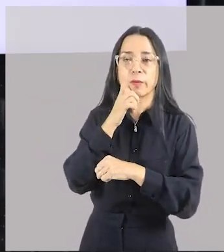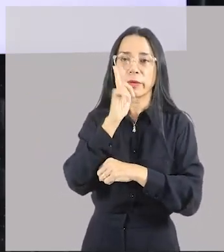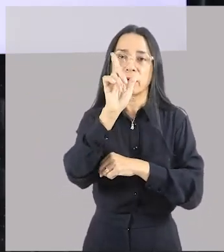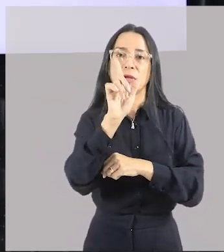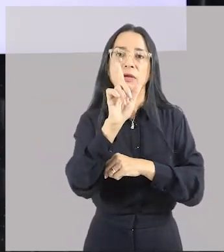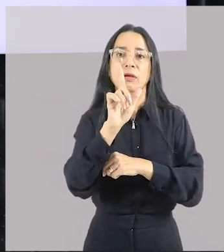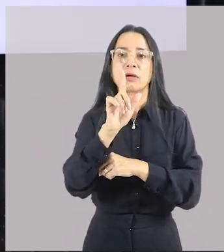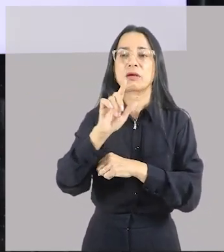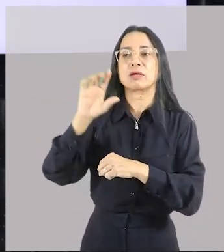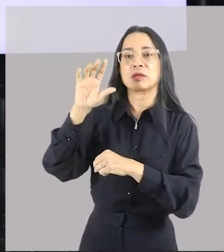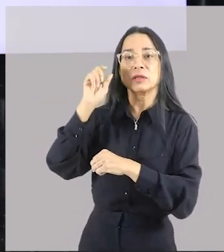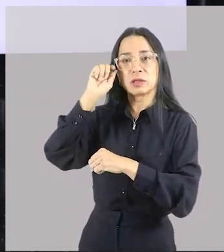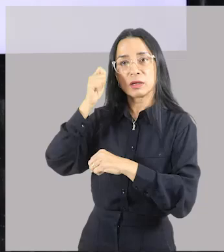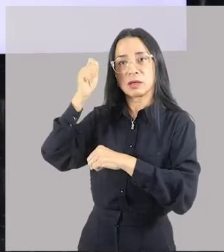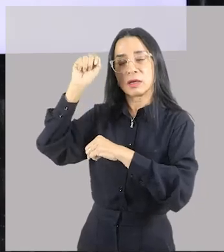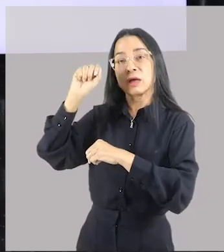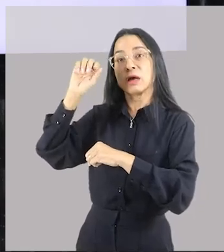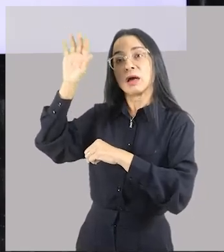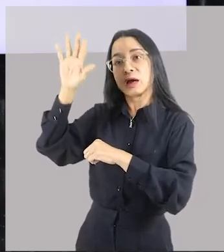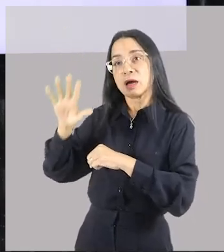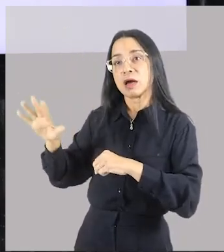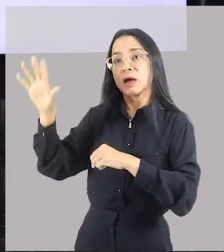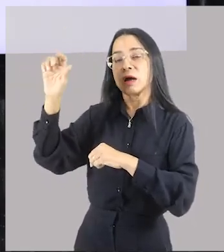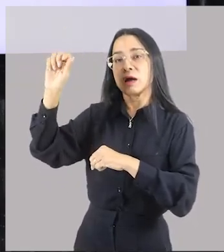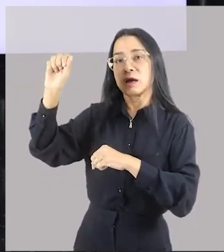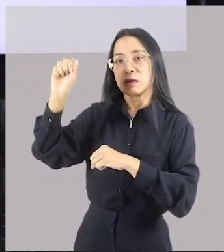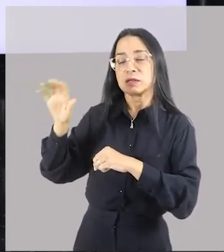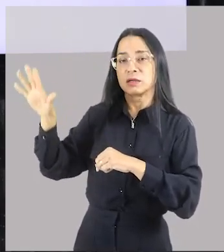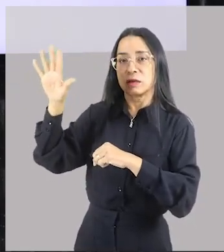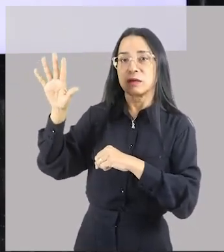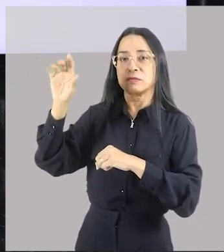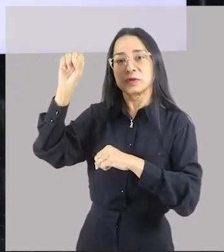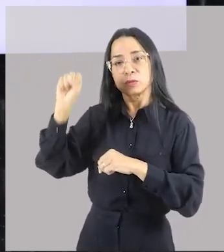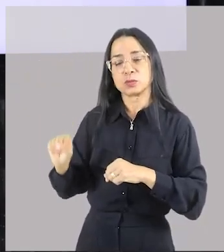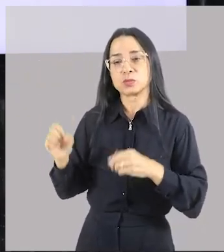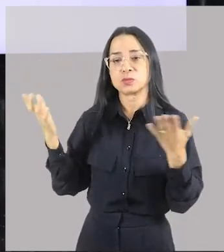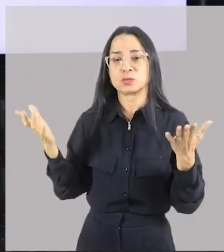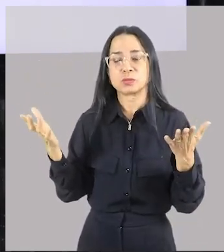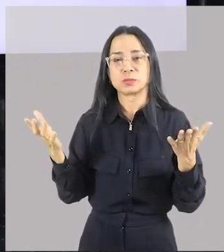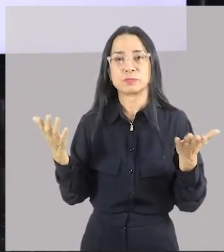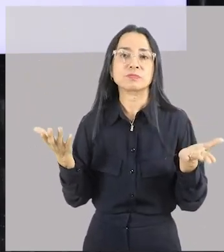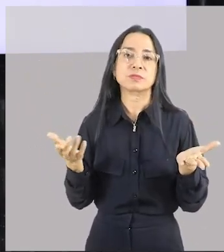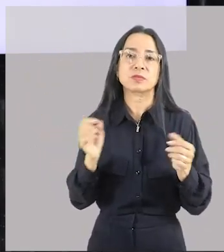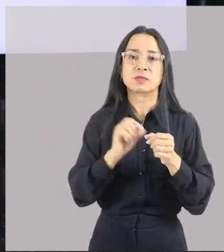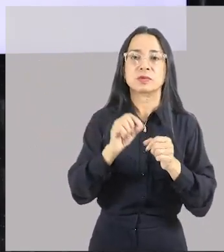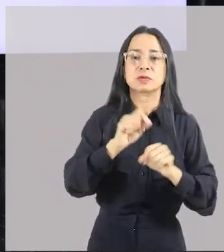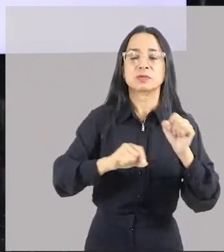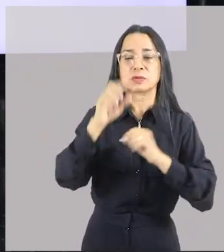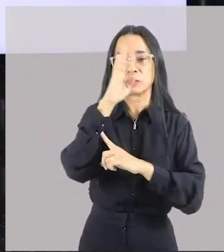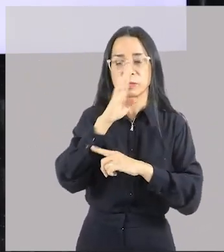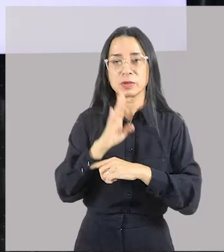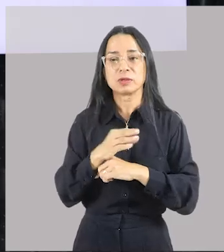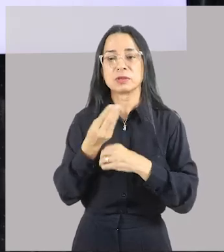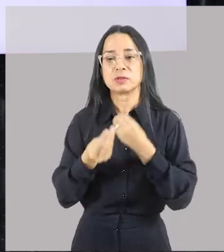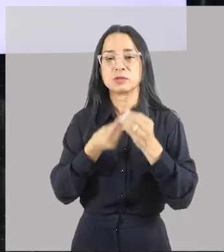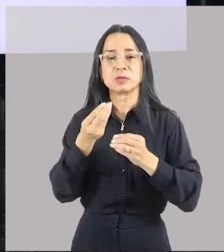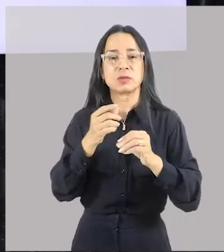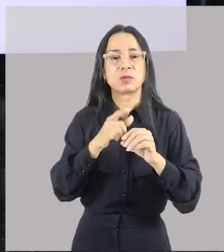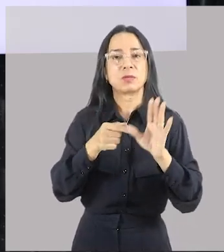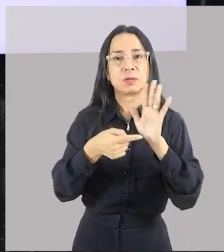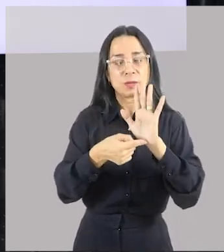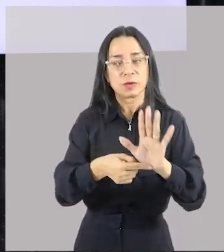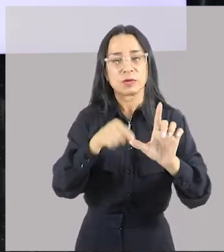Sul tem uma desigualdade social pior que o Brasil naquela lista lá que a gente viu. Isso faz com que o Brasil, como diz a letra